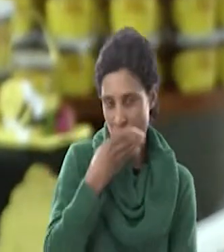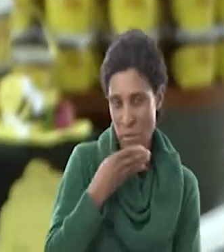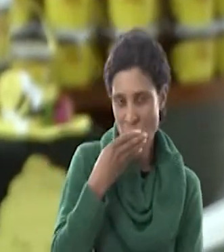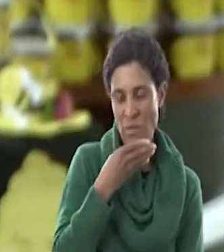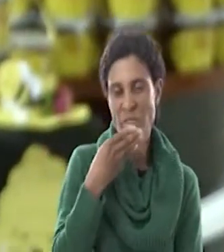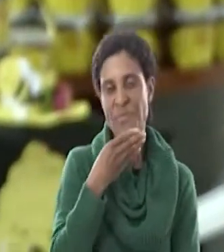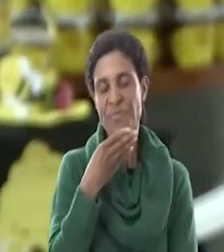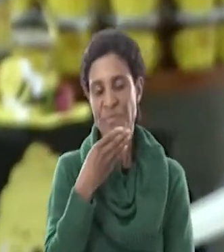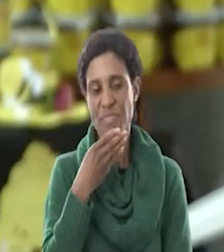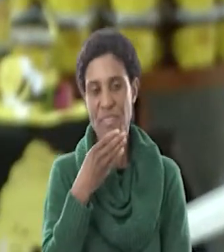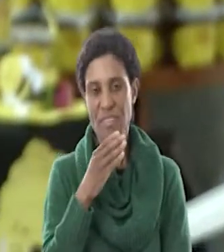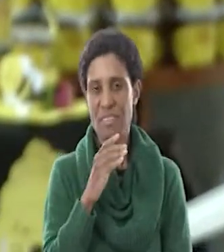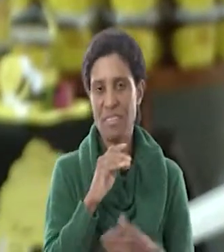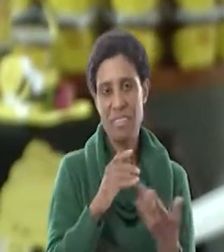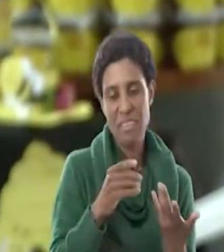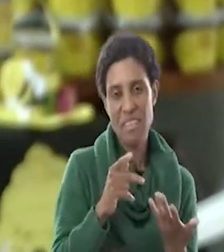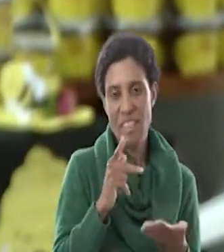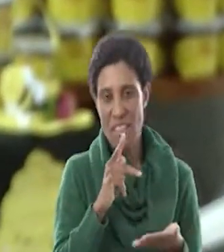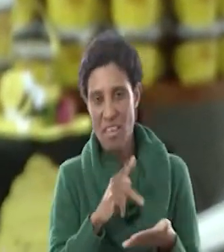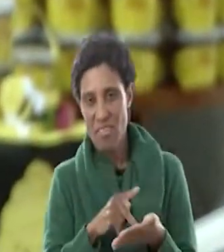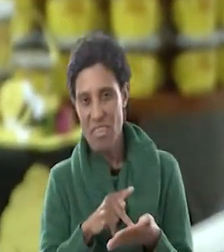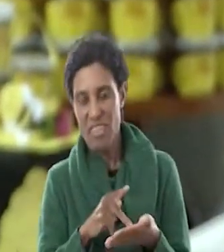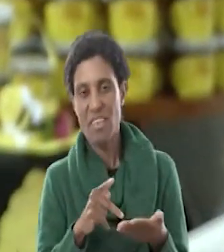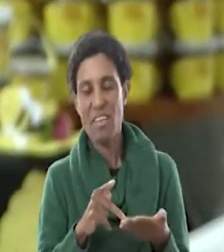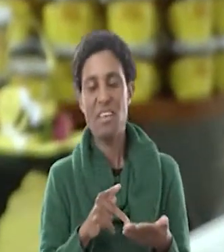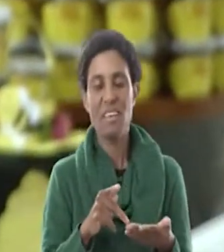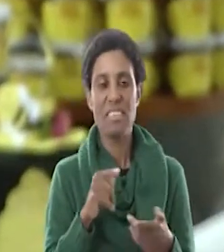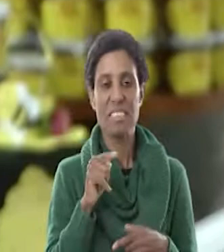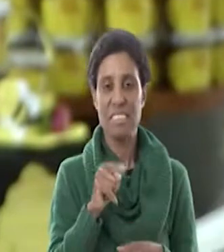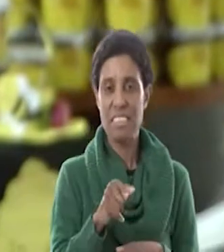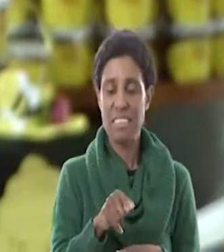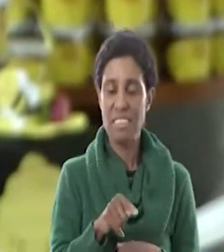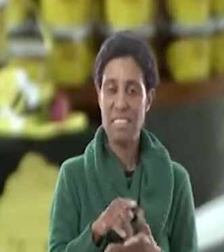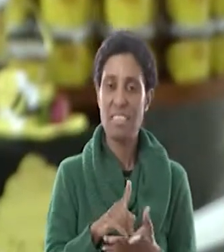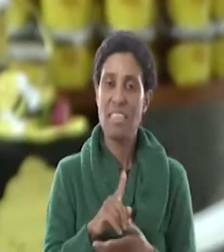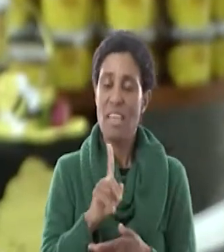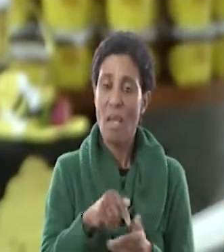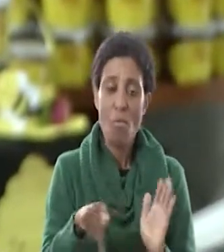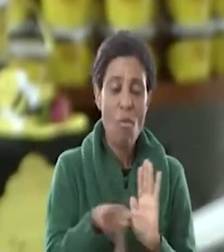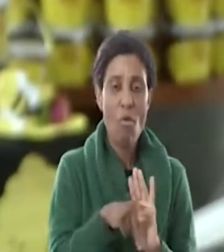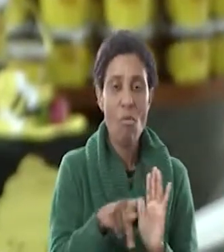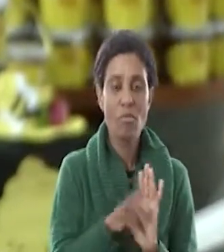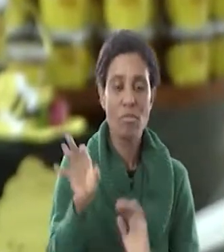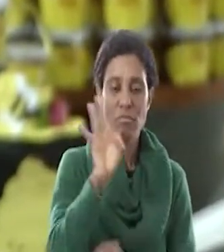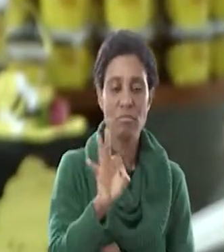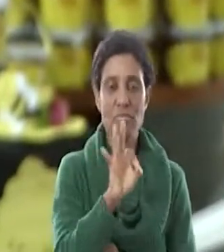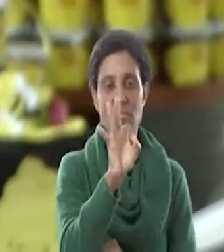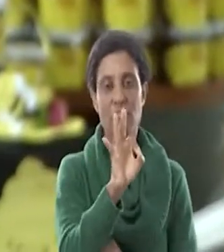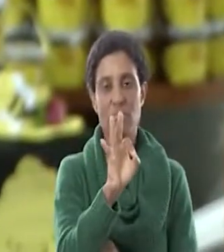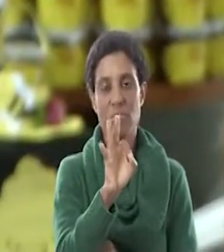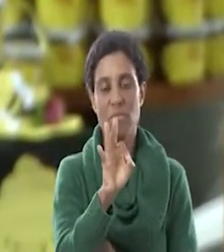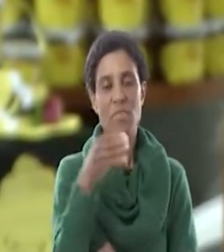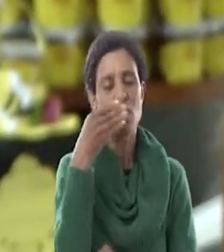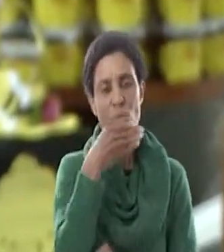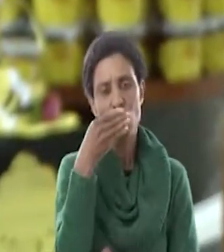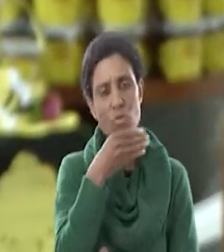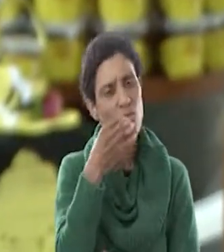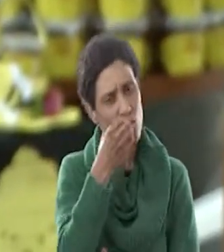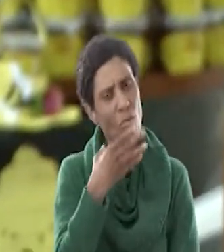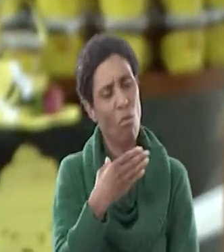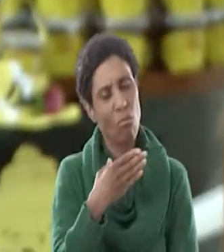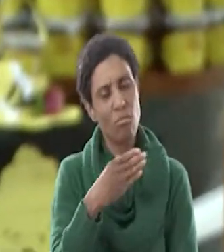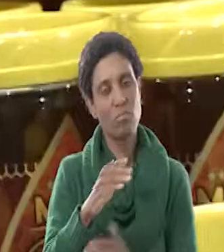do açúcar, né, de ser transformado em glicose, ele mantém alguns elementos naturais, assim, que é da fonte da abelha, né? Mas